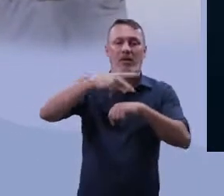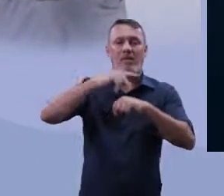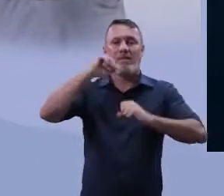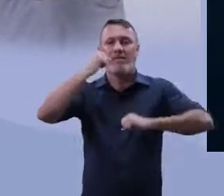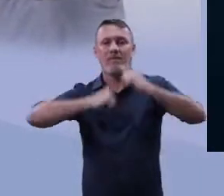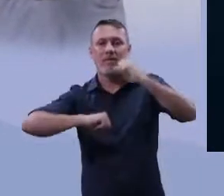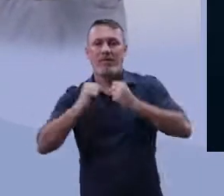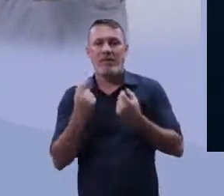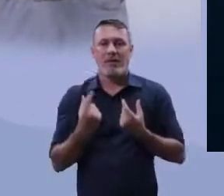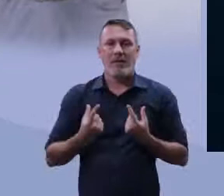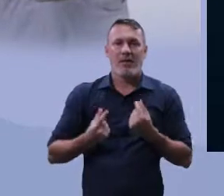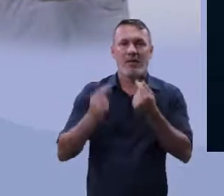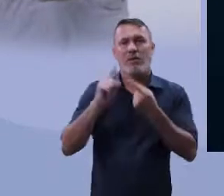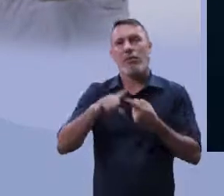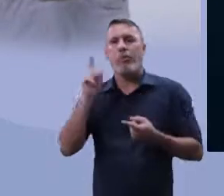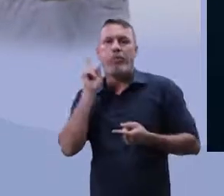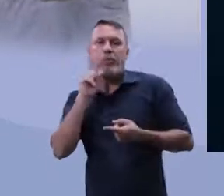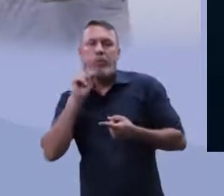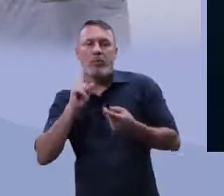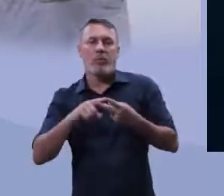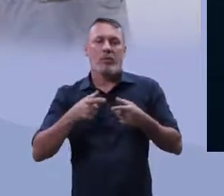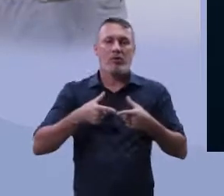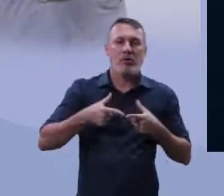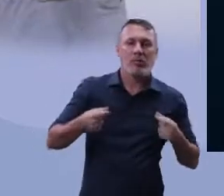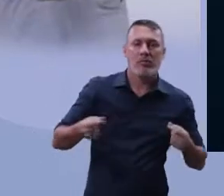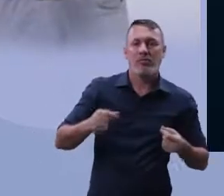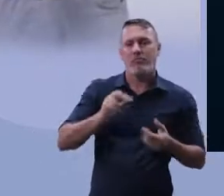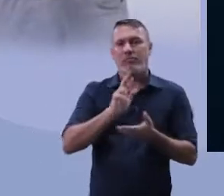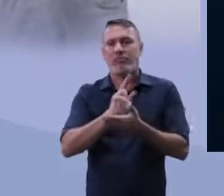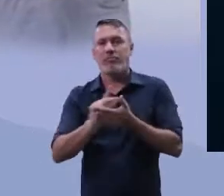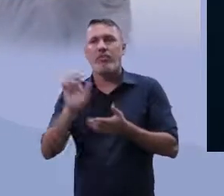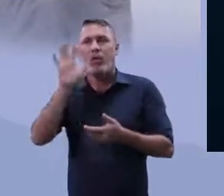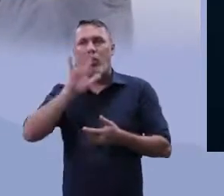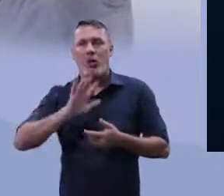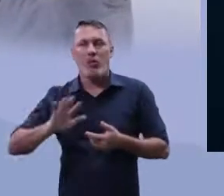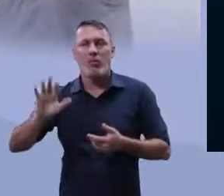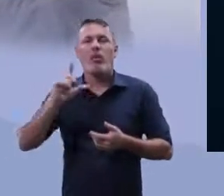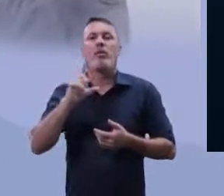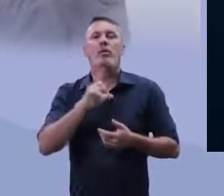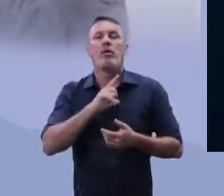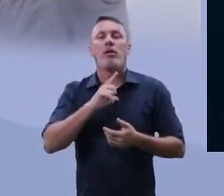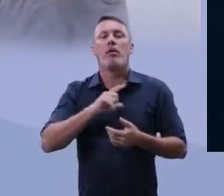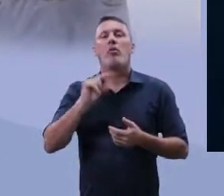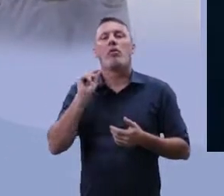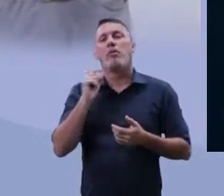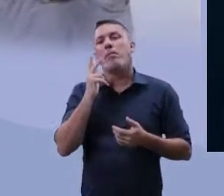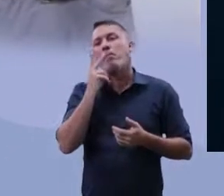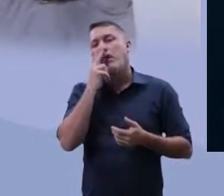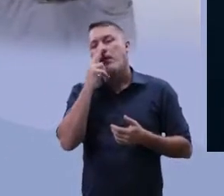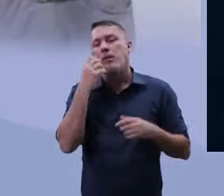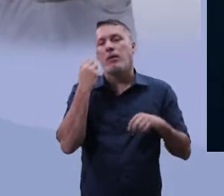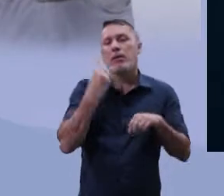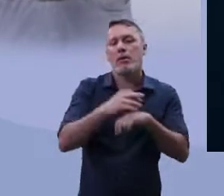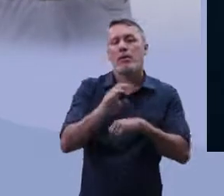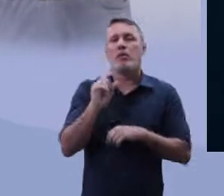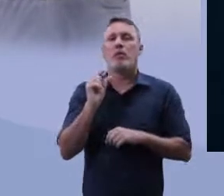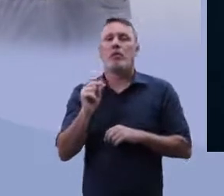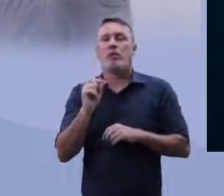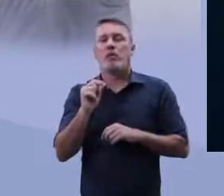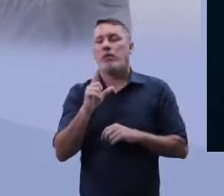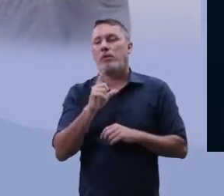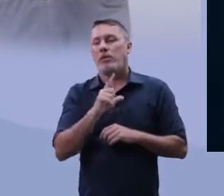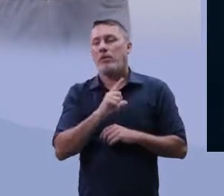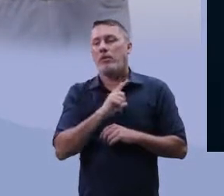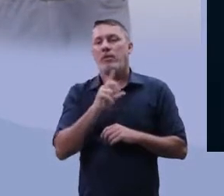países industrializados ricos, né, como Estados Unidos, Japão, os países do território europeu, né, que vão estar, vamos dizer